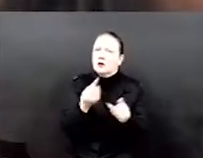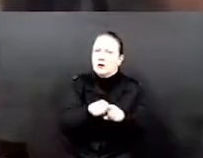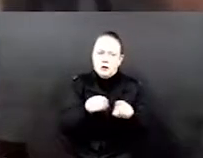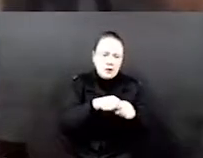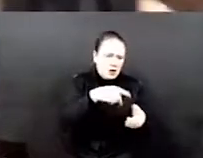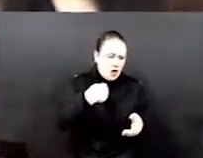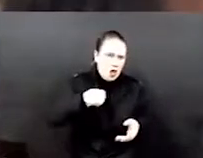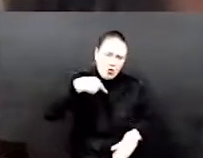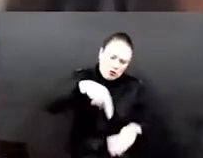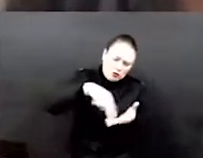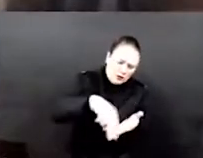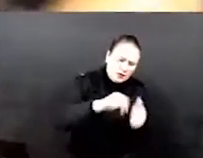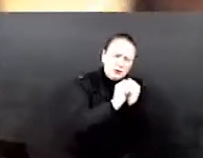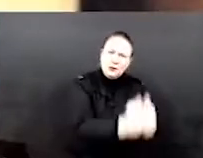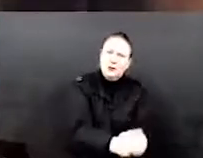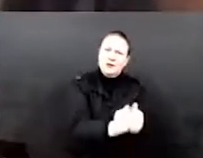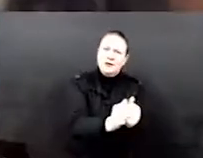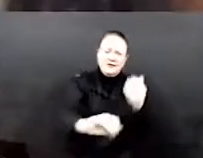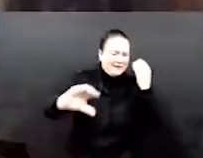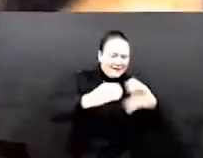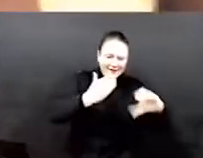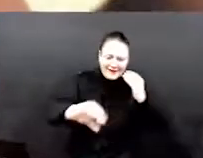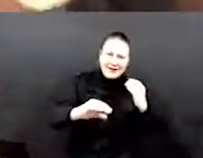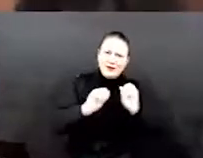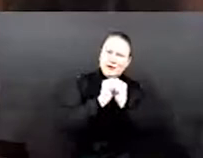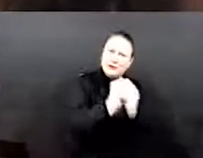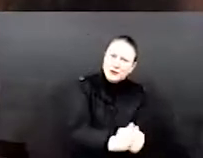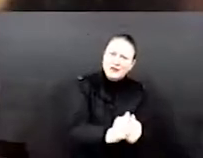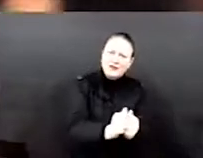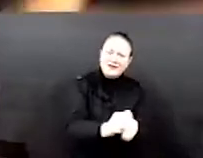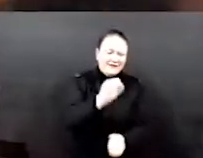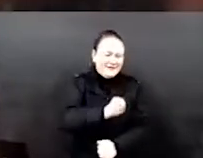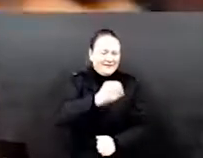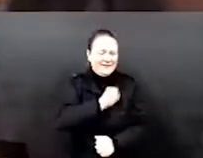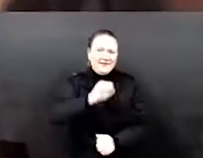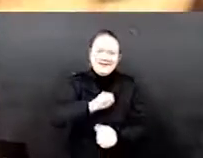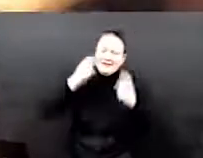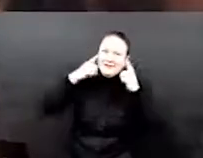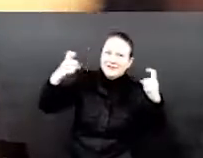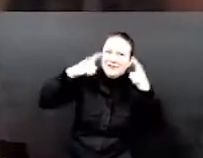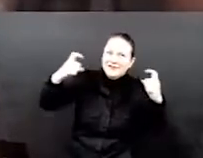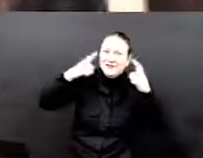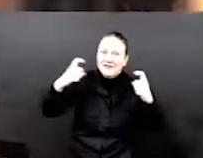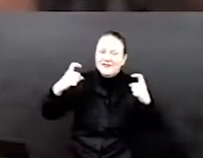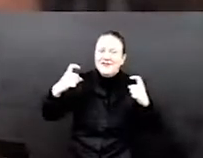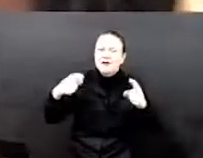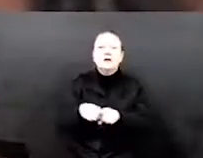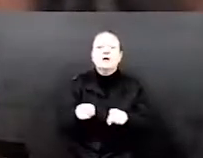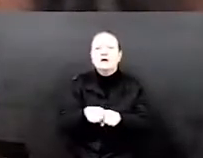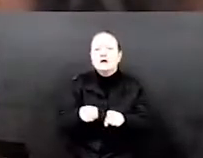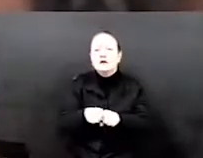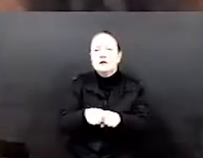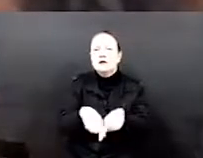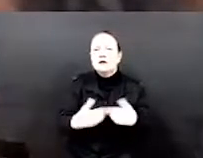com eles, eu cantei com eles, eu fui no ritmo do Baratá, eu ouvi aquele som dias e noites, eu sonhei mitos